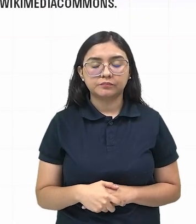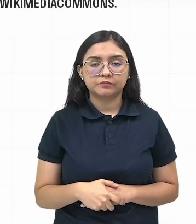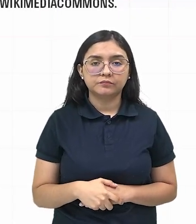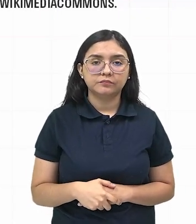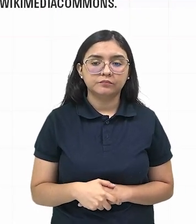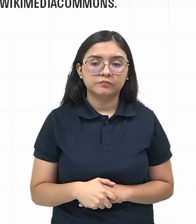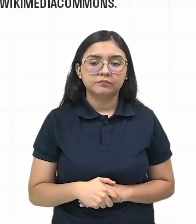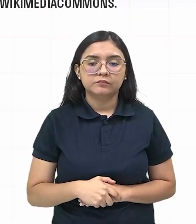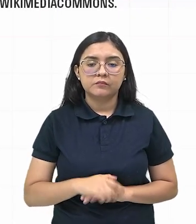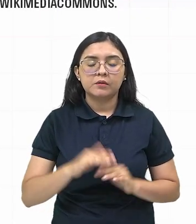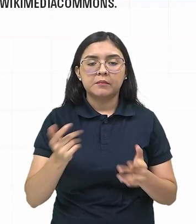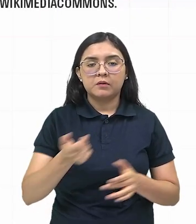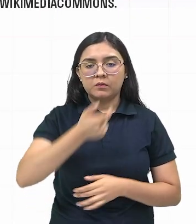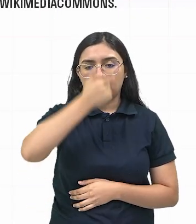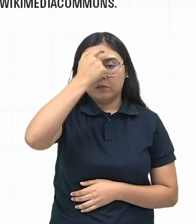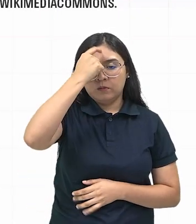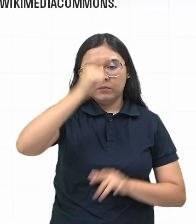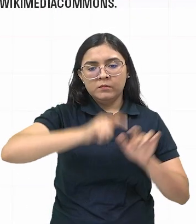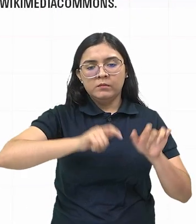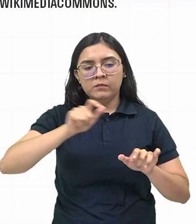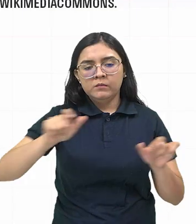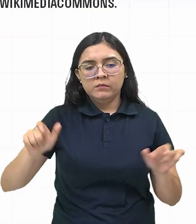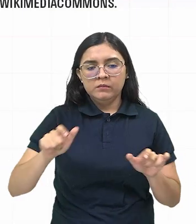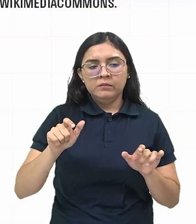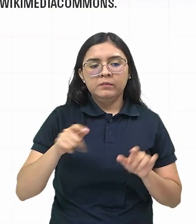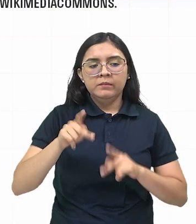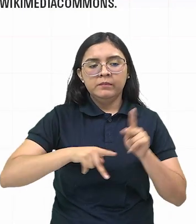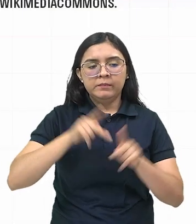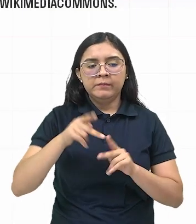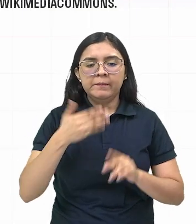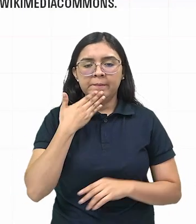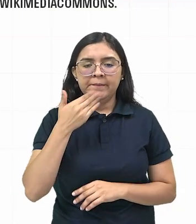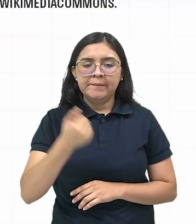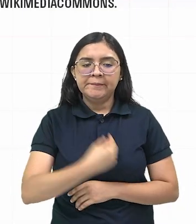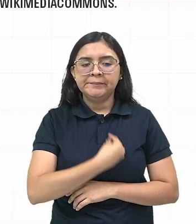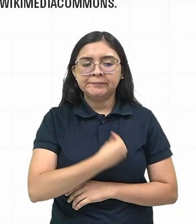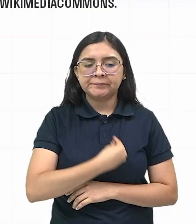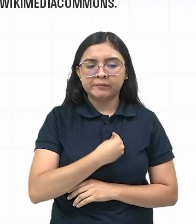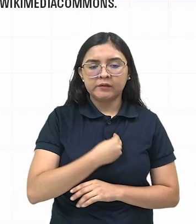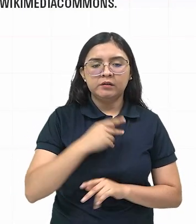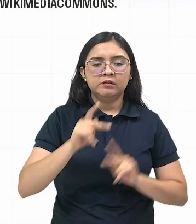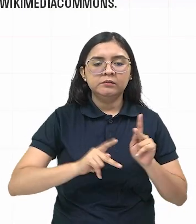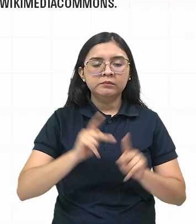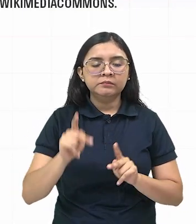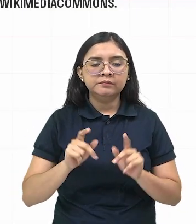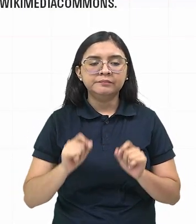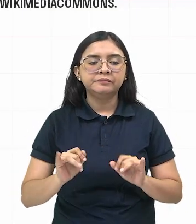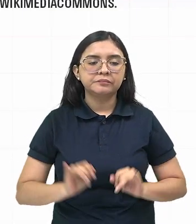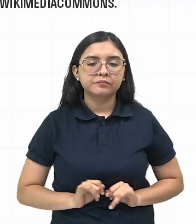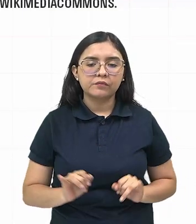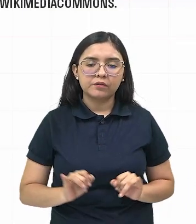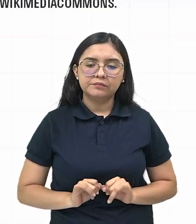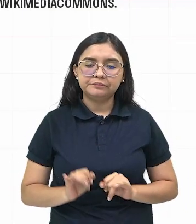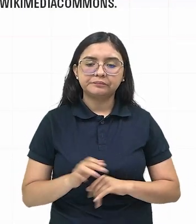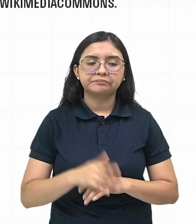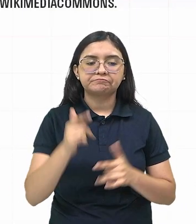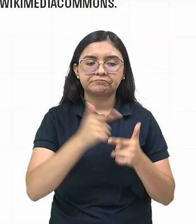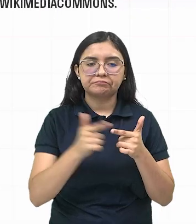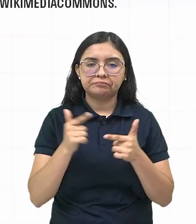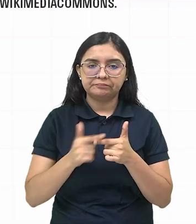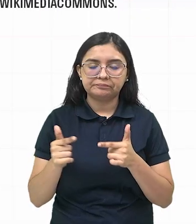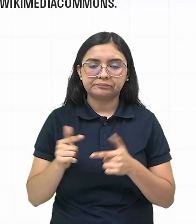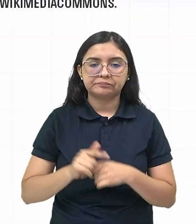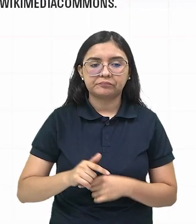de conscientizar a população, de melhorar a vida da população que sofre determinados